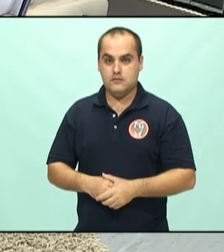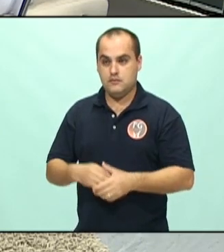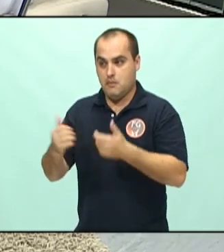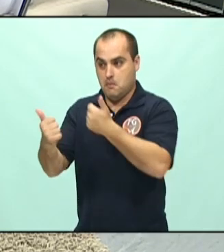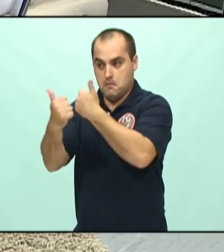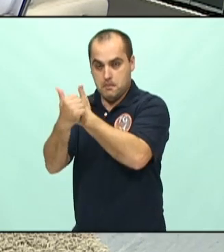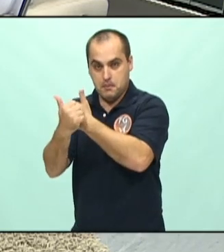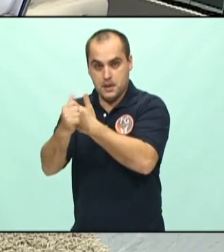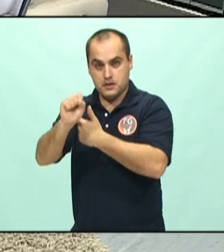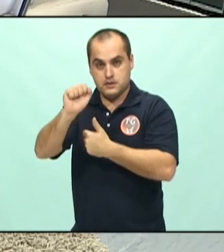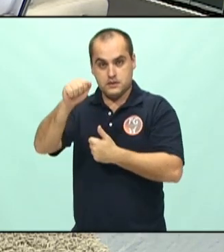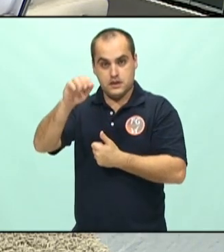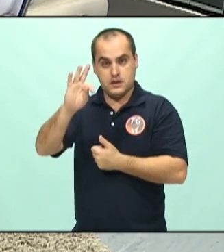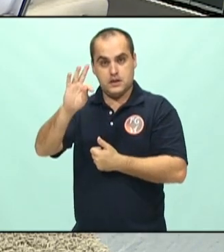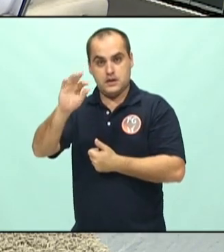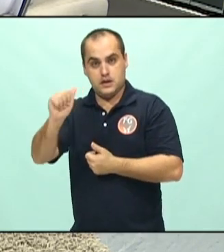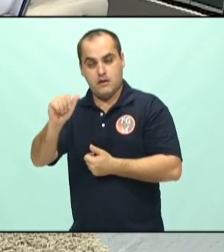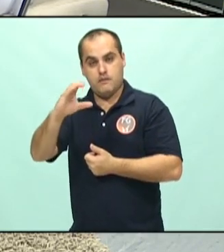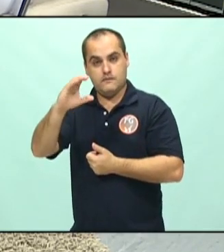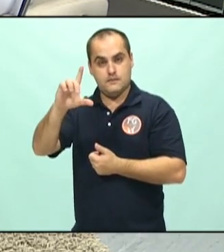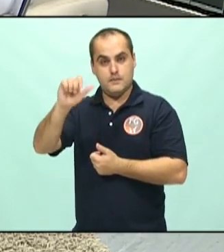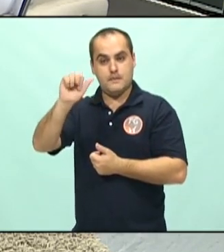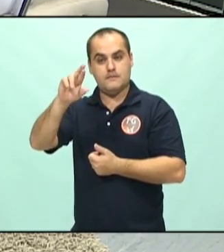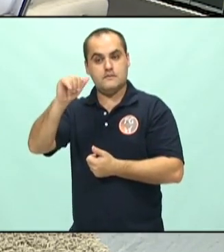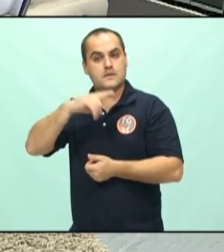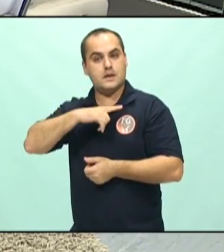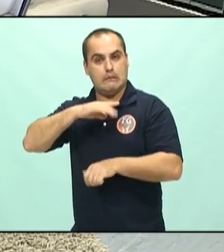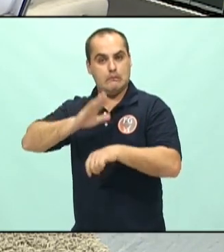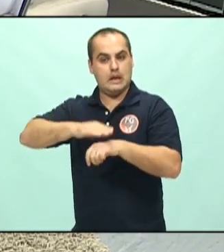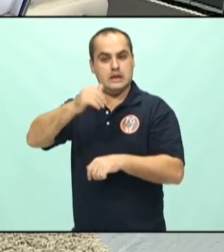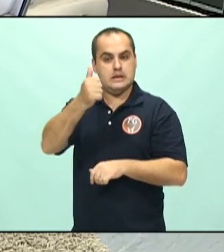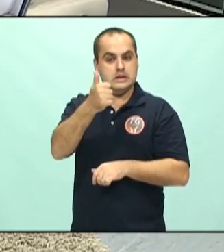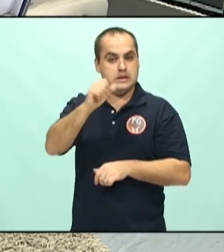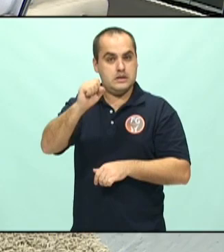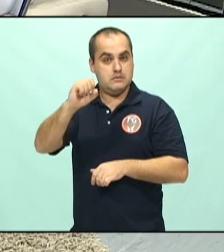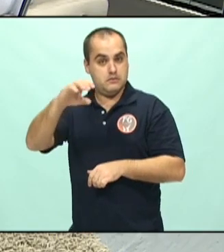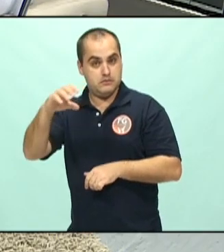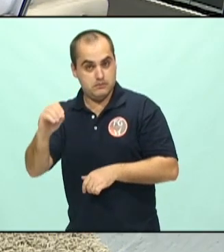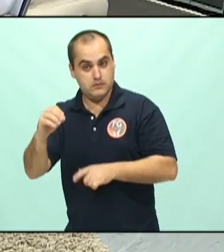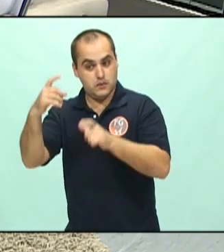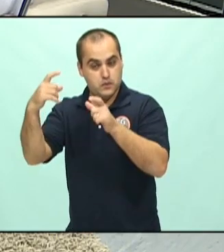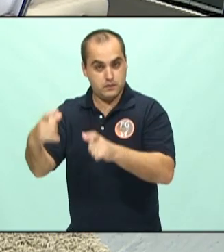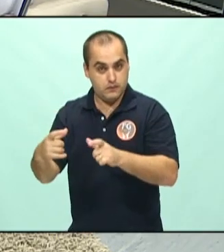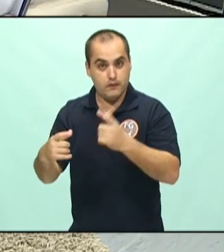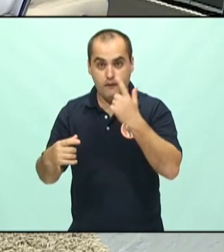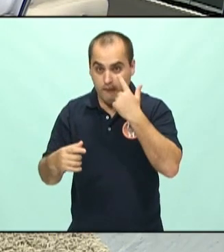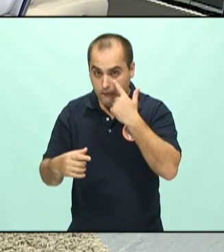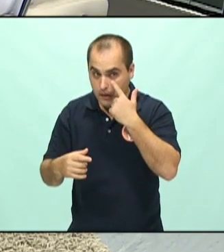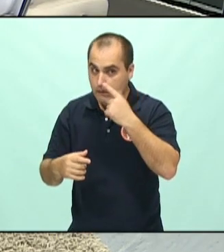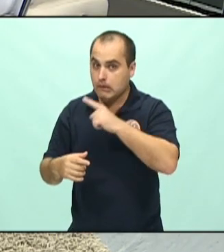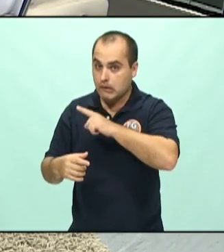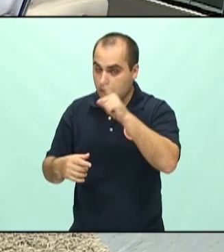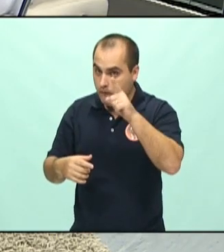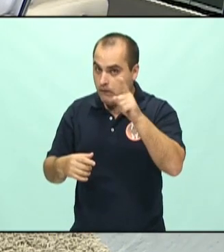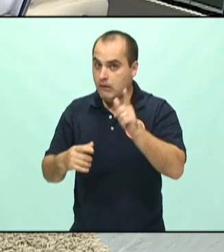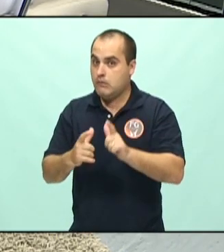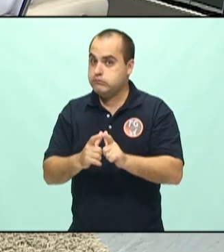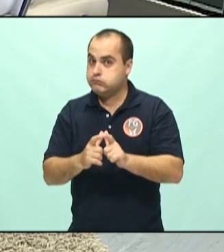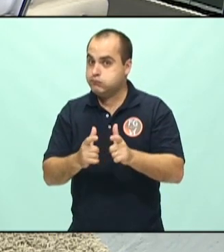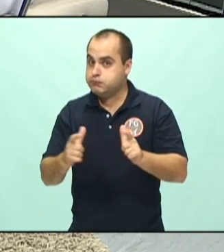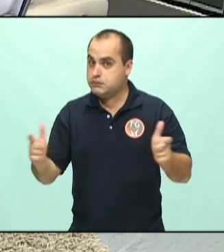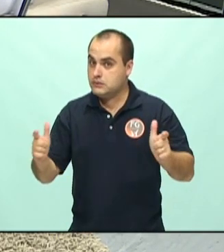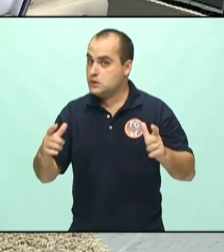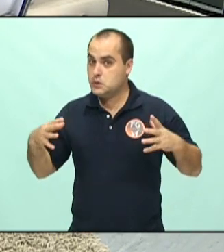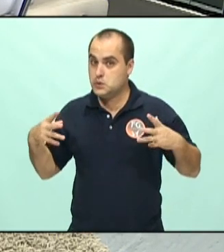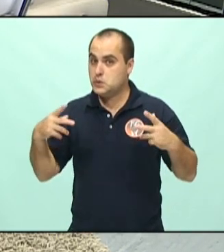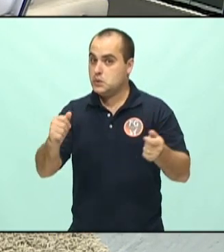clara lá nos marca lá dentro eu acho que são mais 180 lotes ter uma idéia do tamanho da coisa que vai ser feito dupla antónio